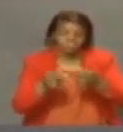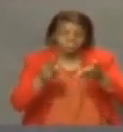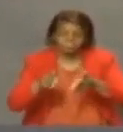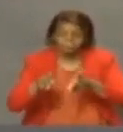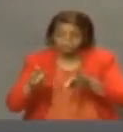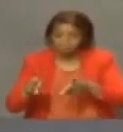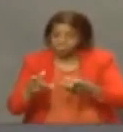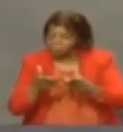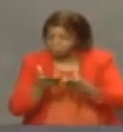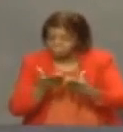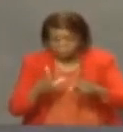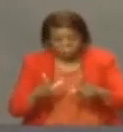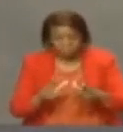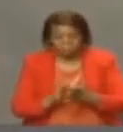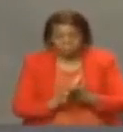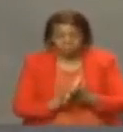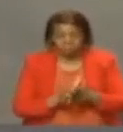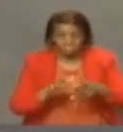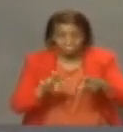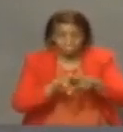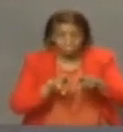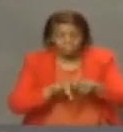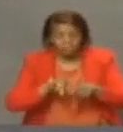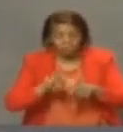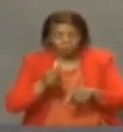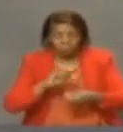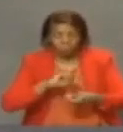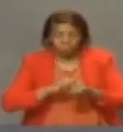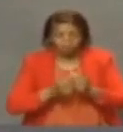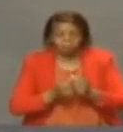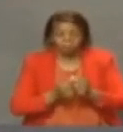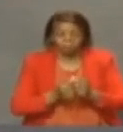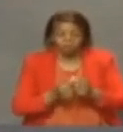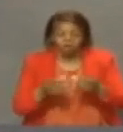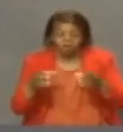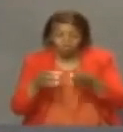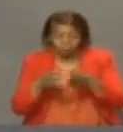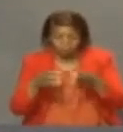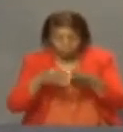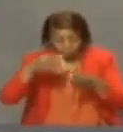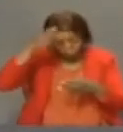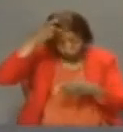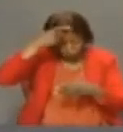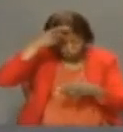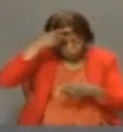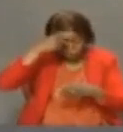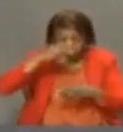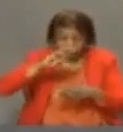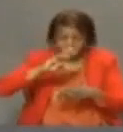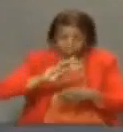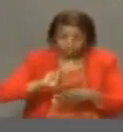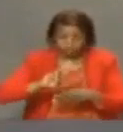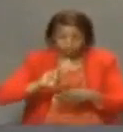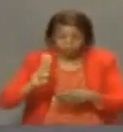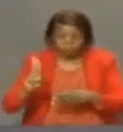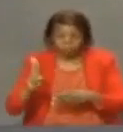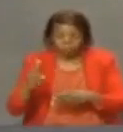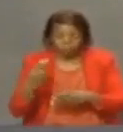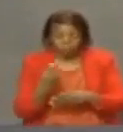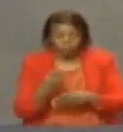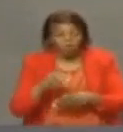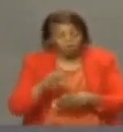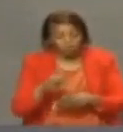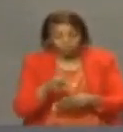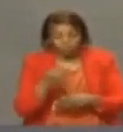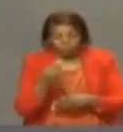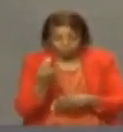e o envolvimento direto da unita e seus deputados à assembleia nacional devidamente identificados